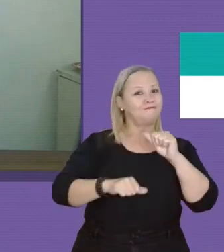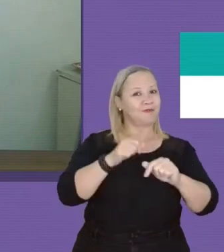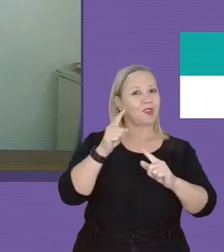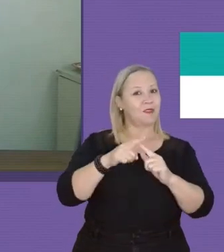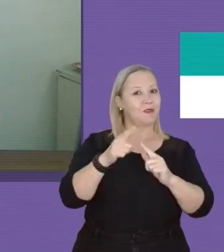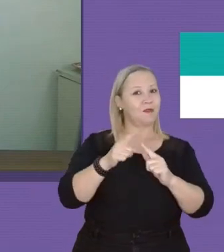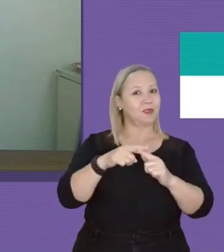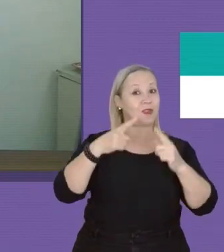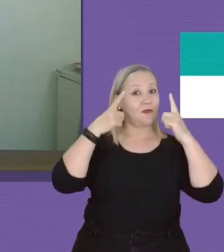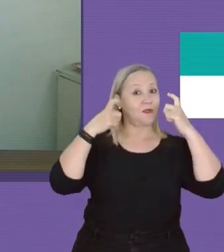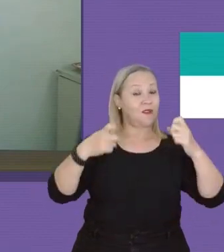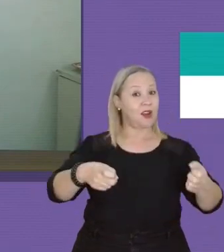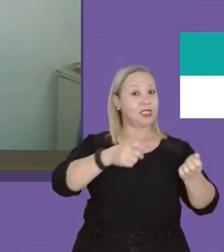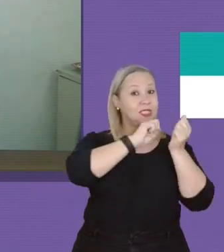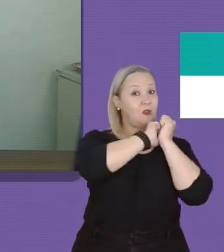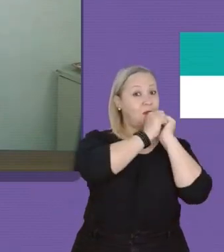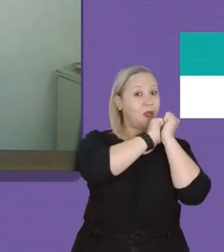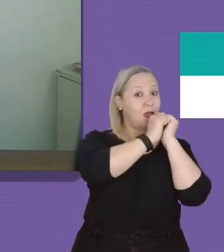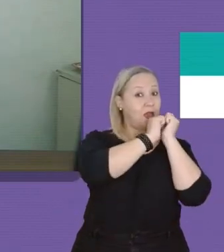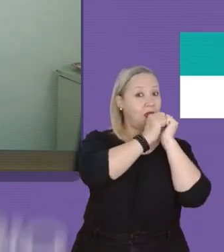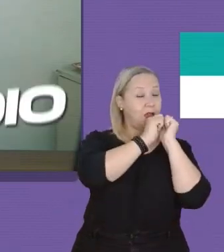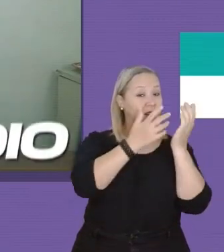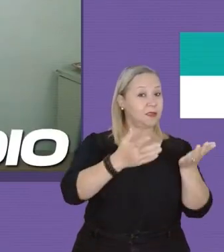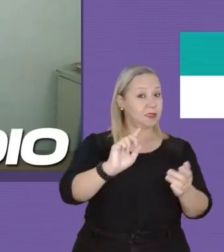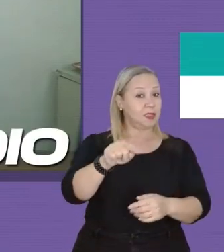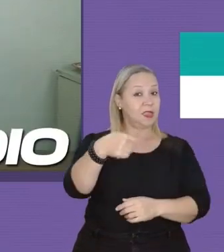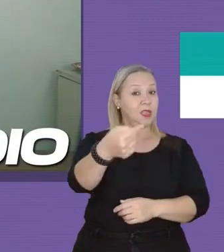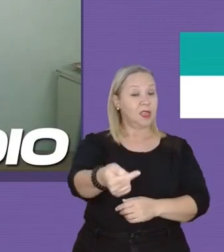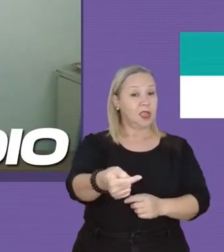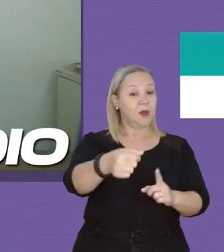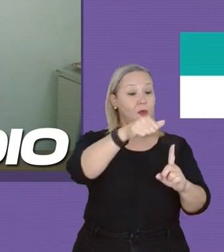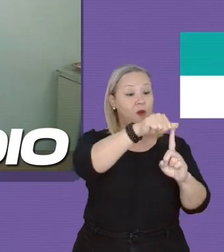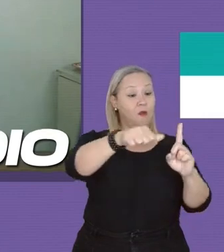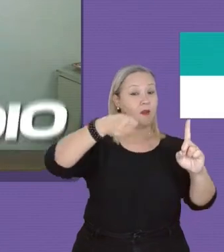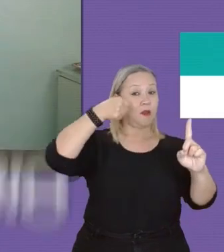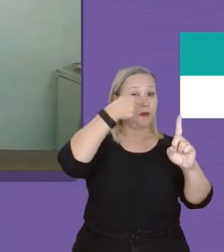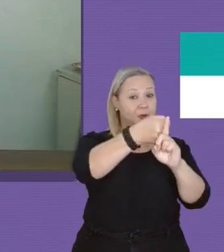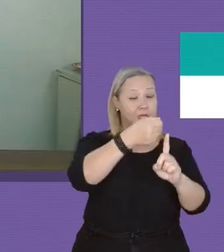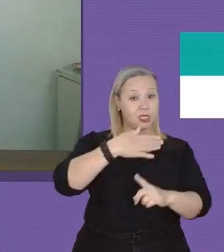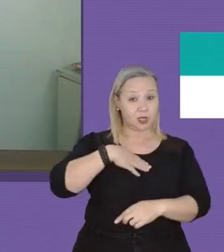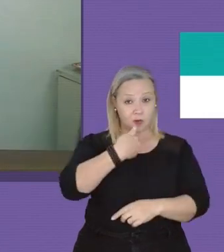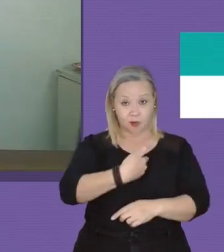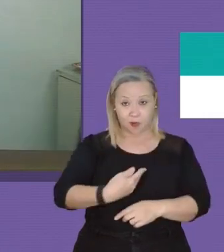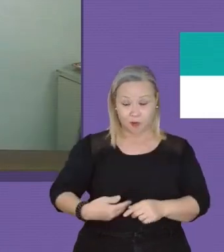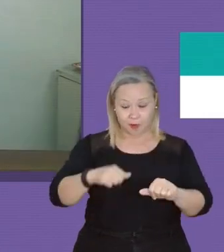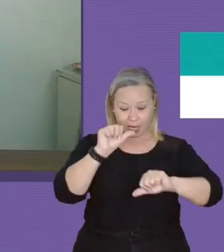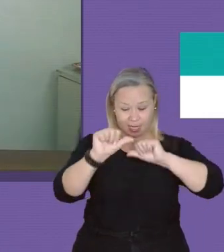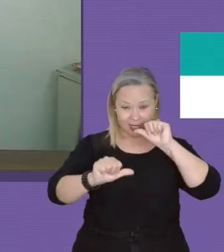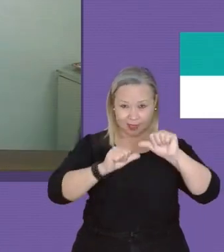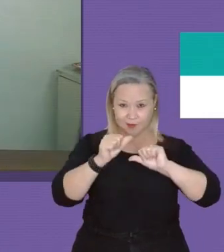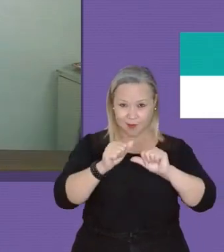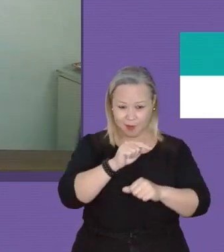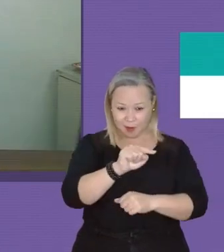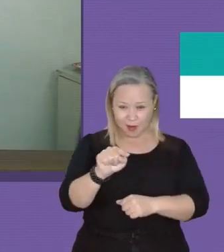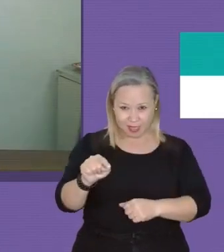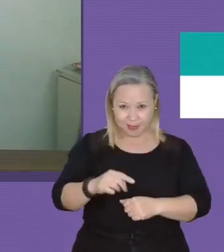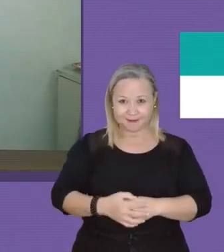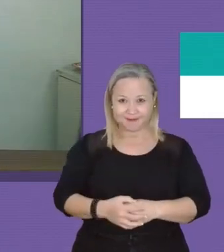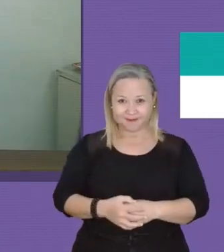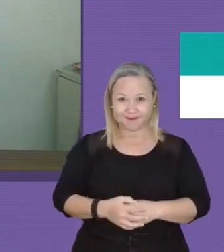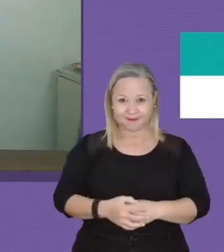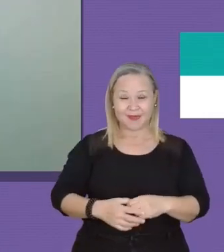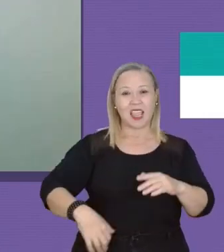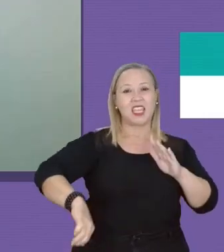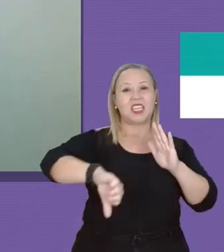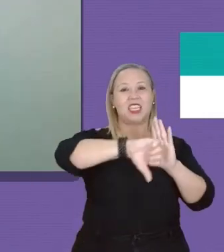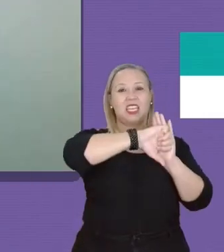doméstica. E, em seguida, a Lei do Feminicídio, no meu governo, transformou isto em